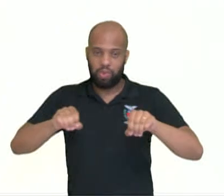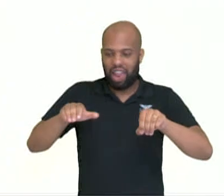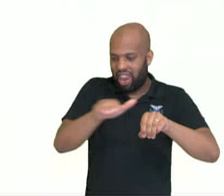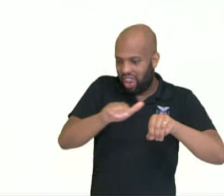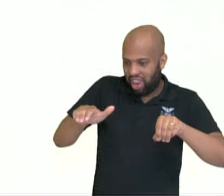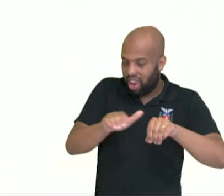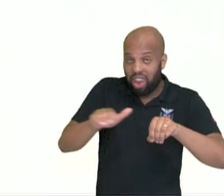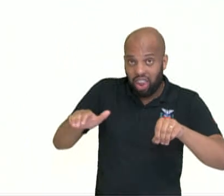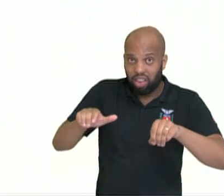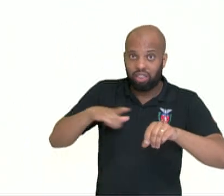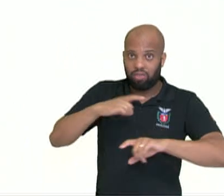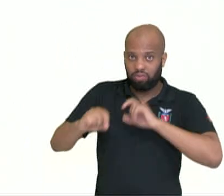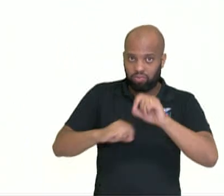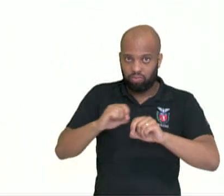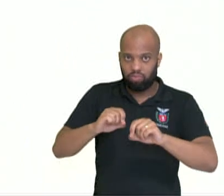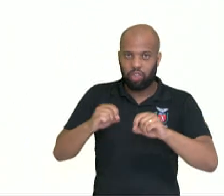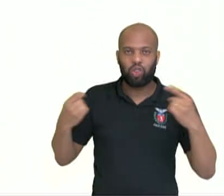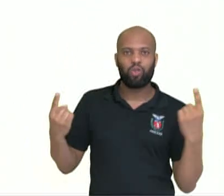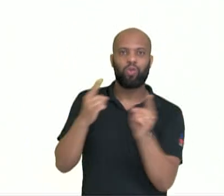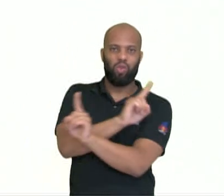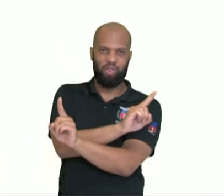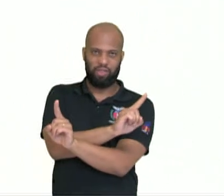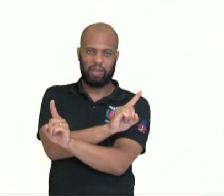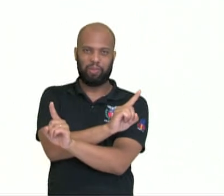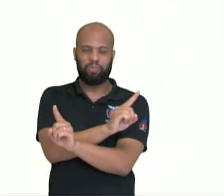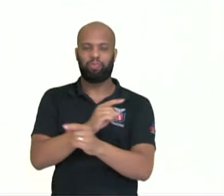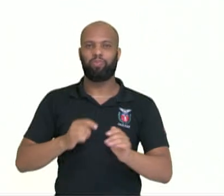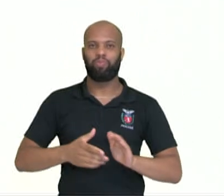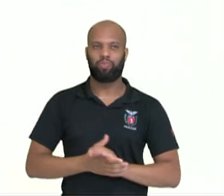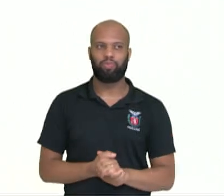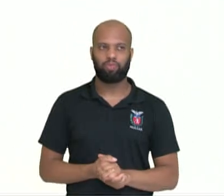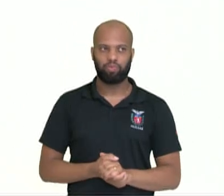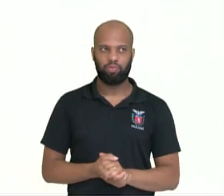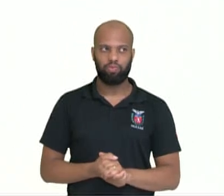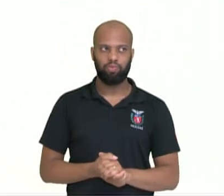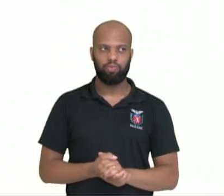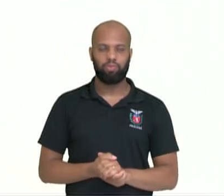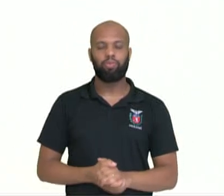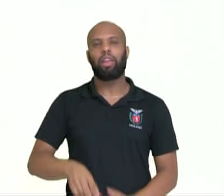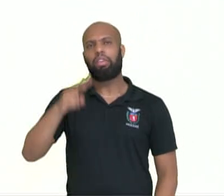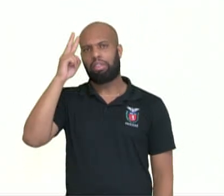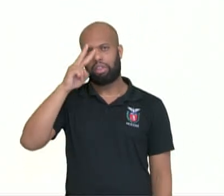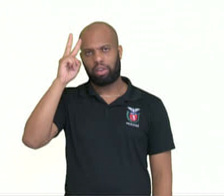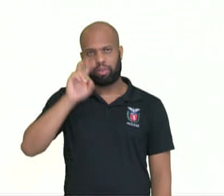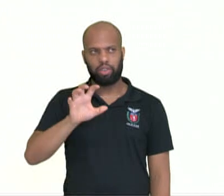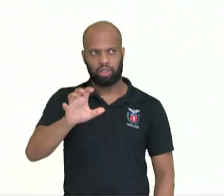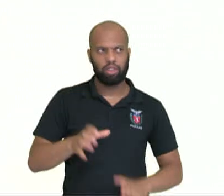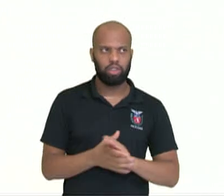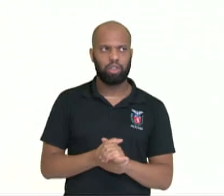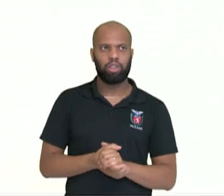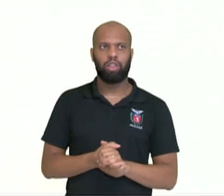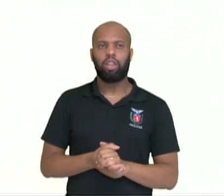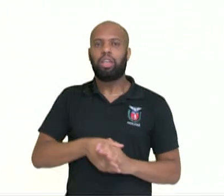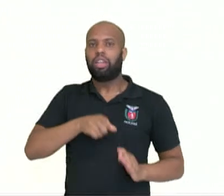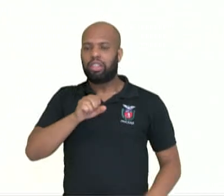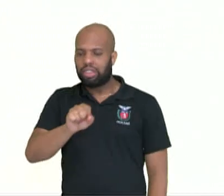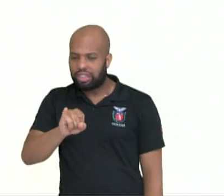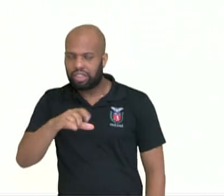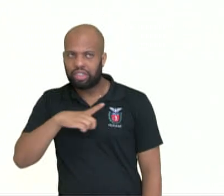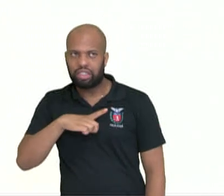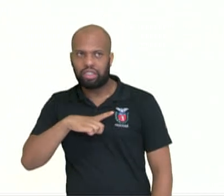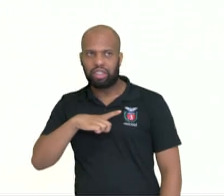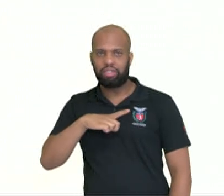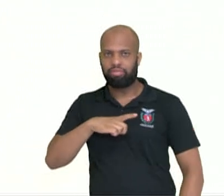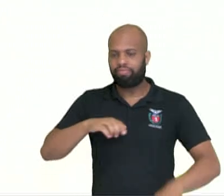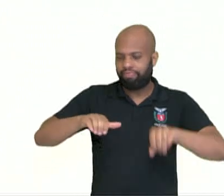ficaram com cargas elétricas de sinais opostos, ok? Lembre-se disso. Utilização por atrito, os